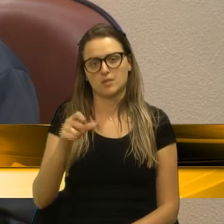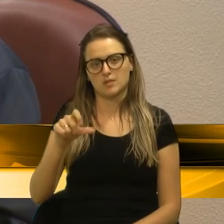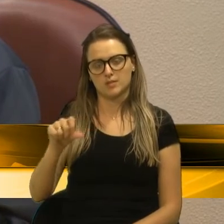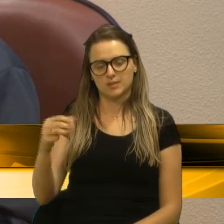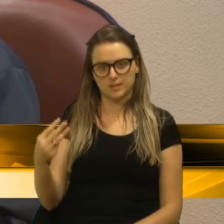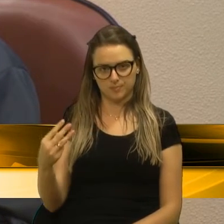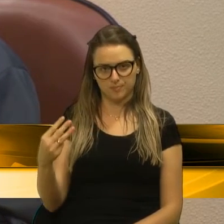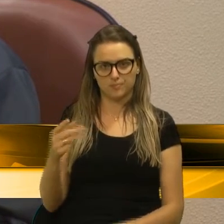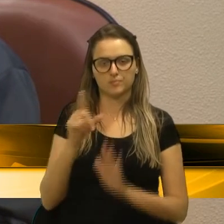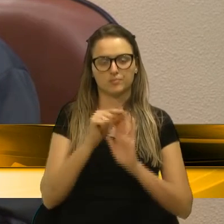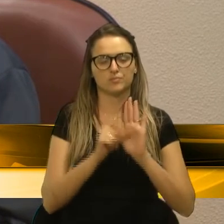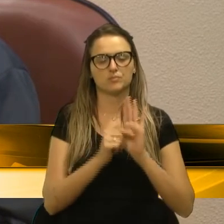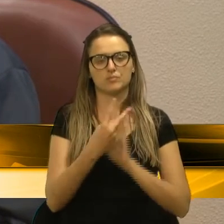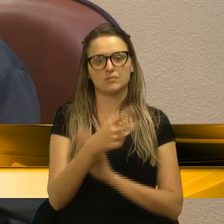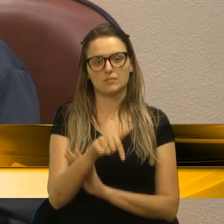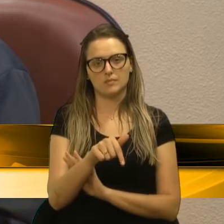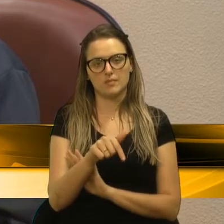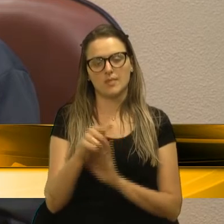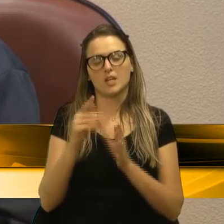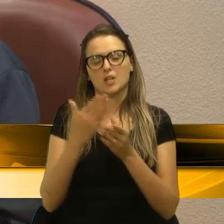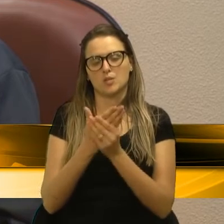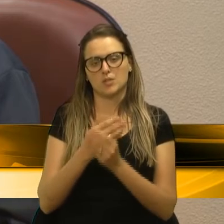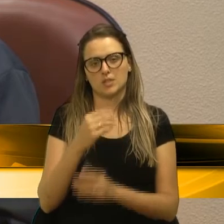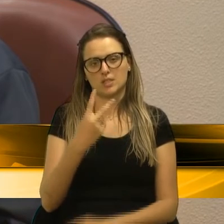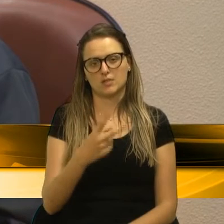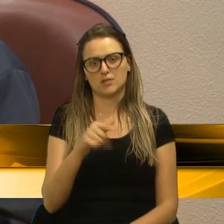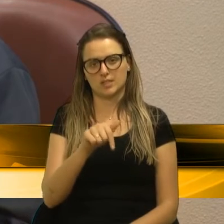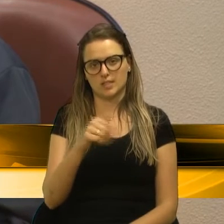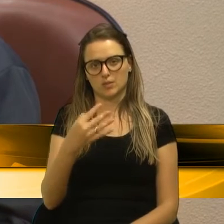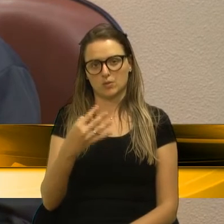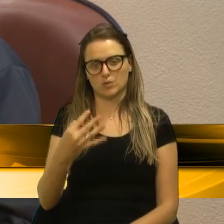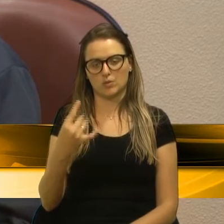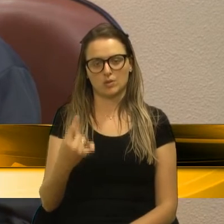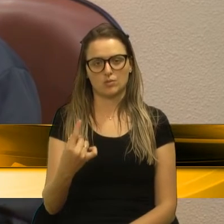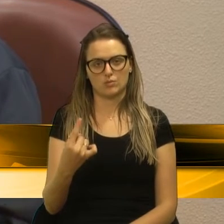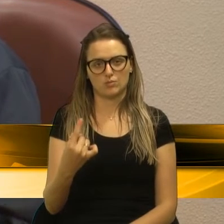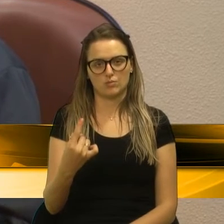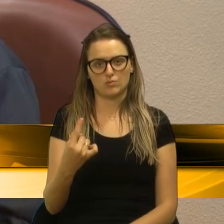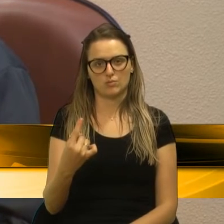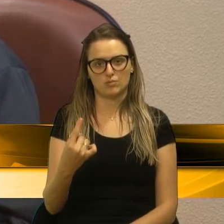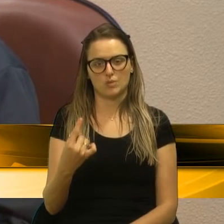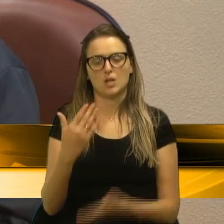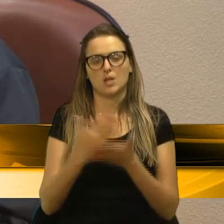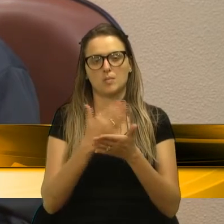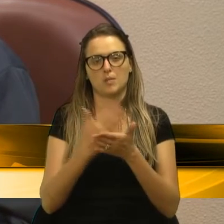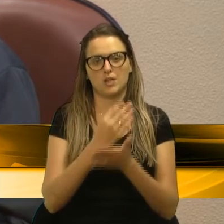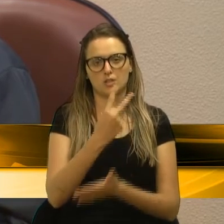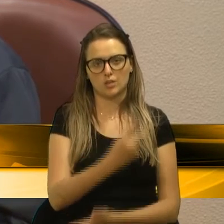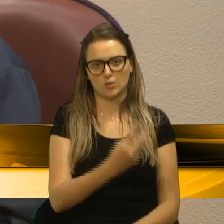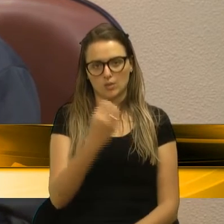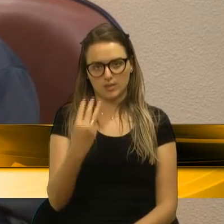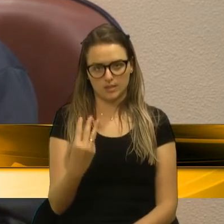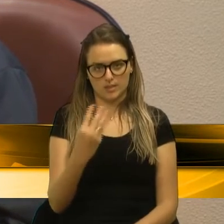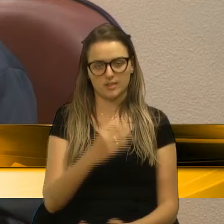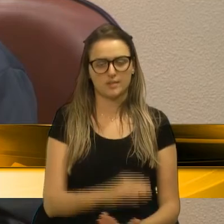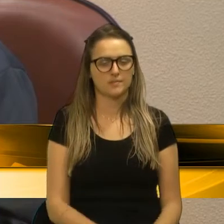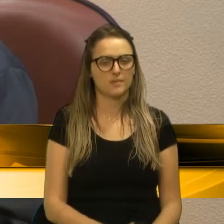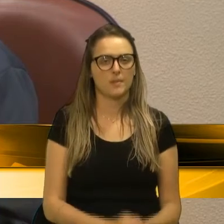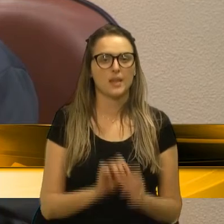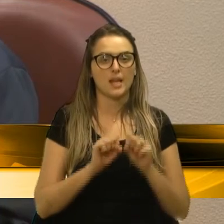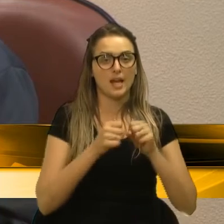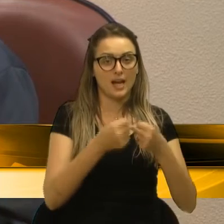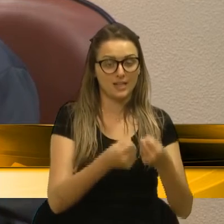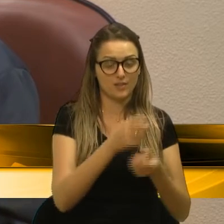866/1993, artigo 27, peça 2176441, páginas 2 a 3. A defesa alega